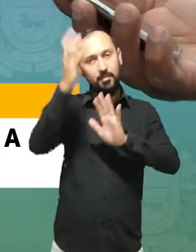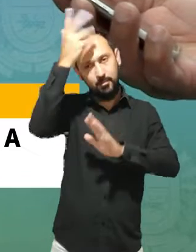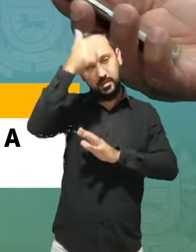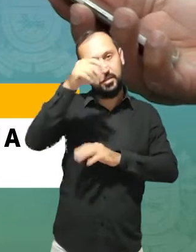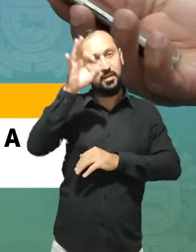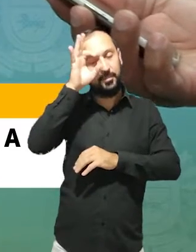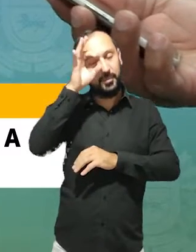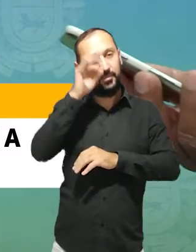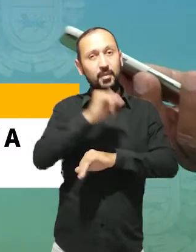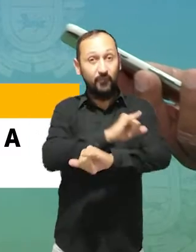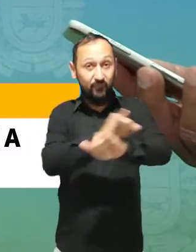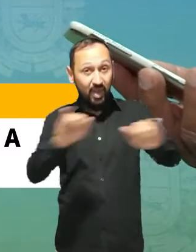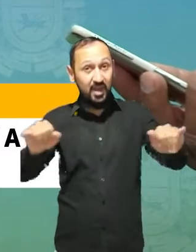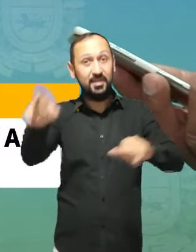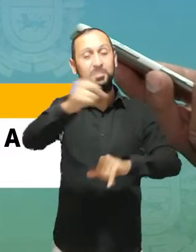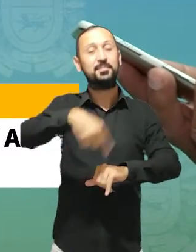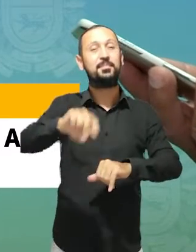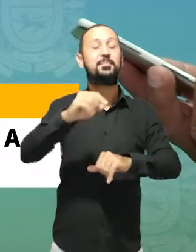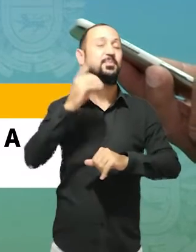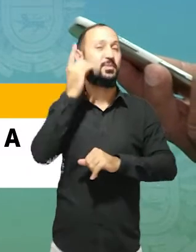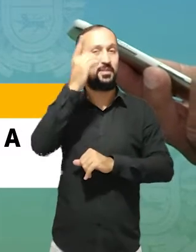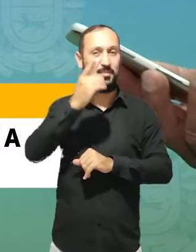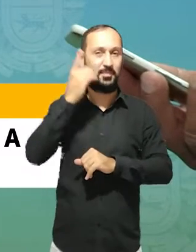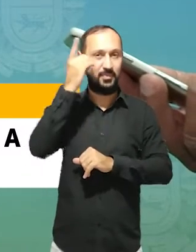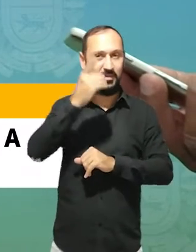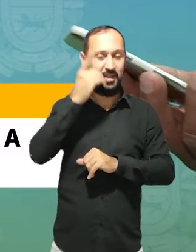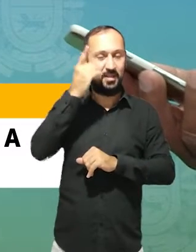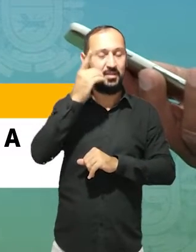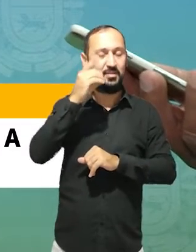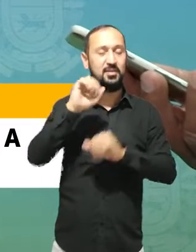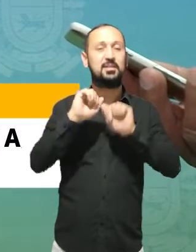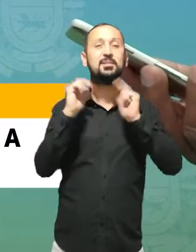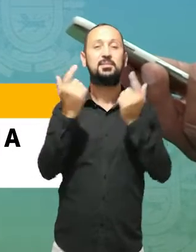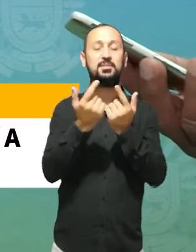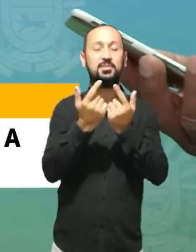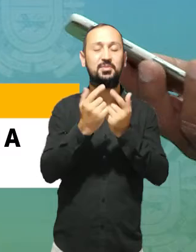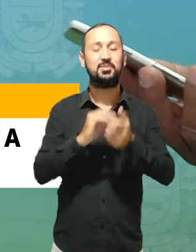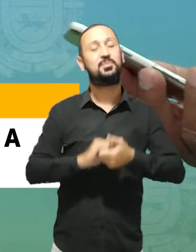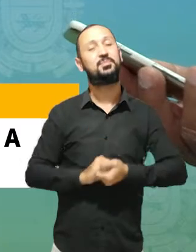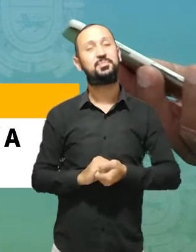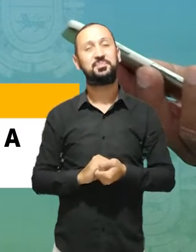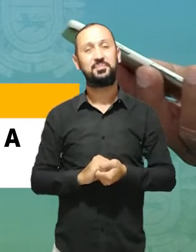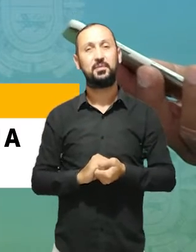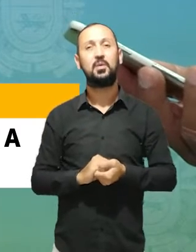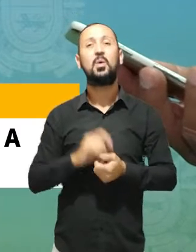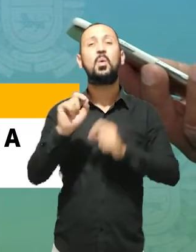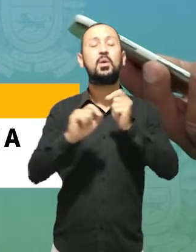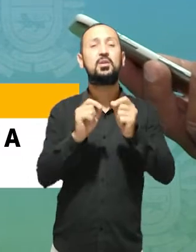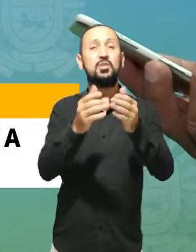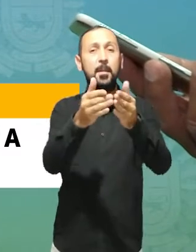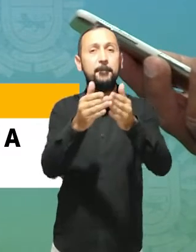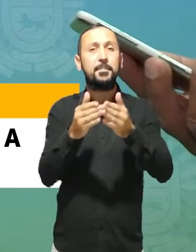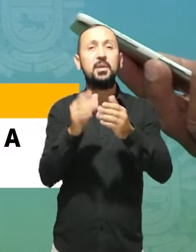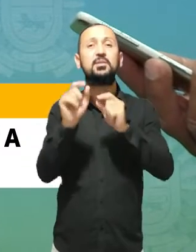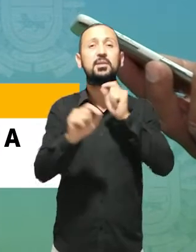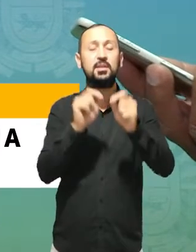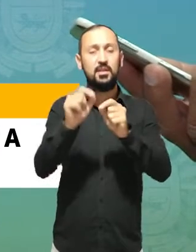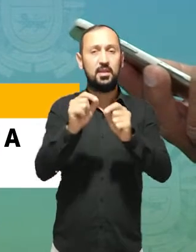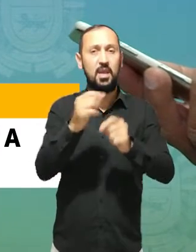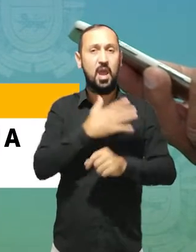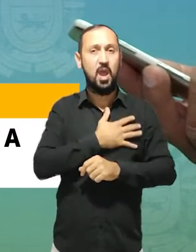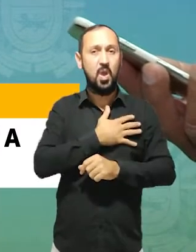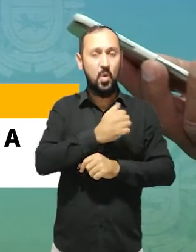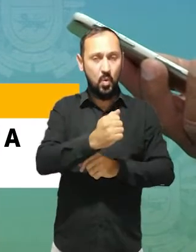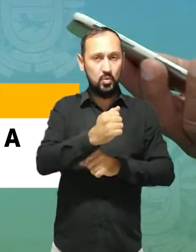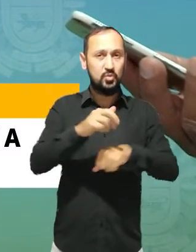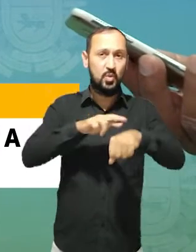anos da Lei Maria da Penha e já um recado aqui a todos os deputados estaduais na Assembleia Legislativa de Mato Grosso do Sul o que